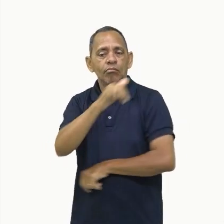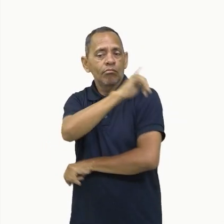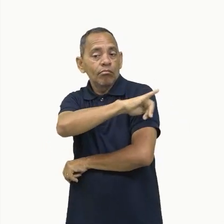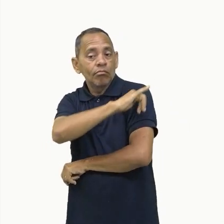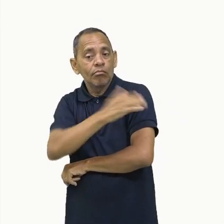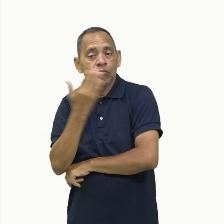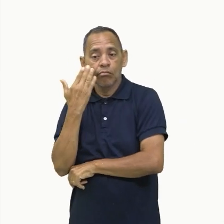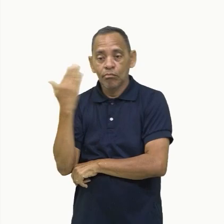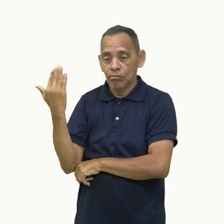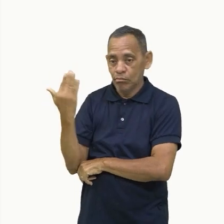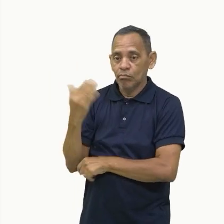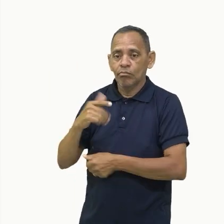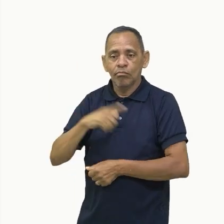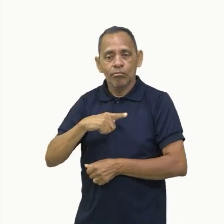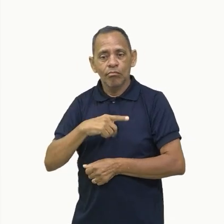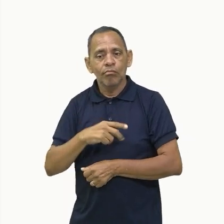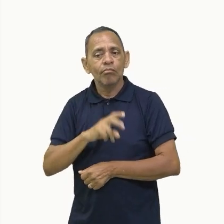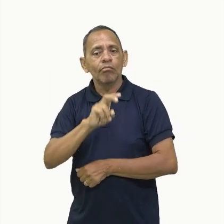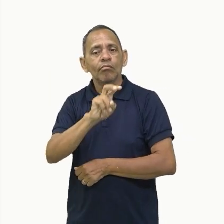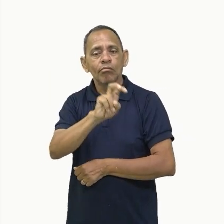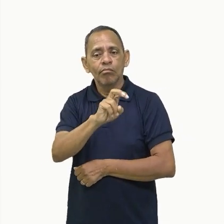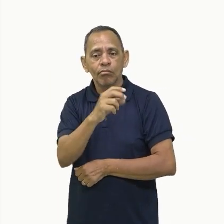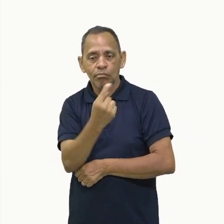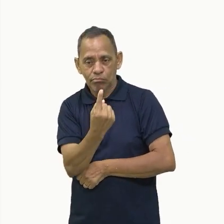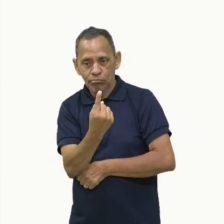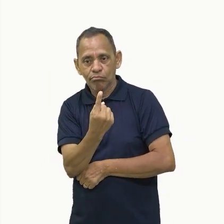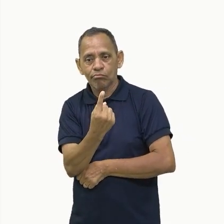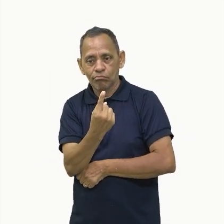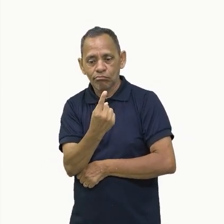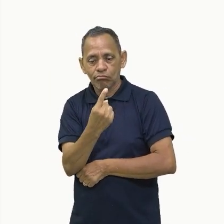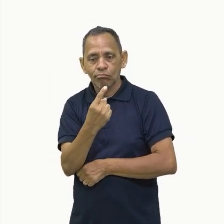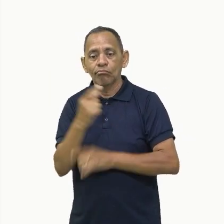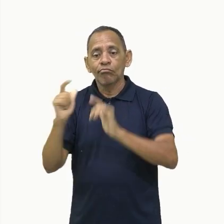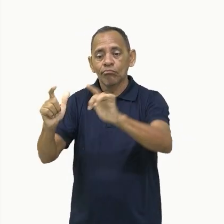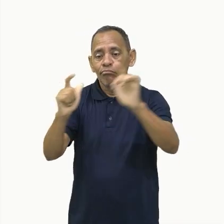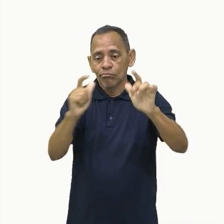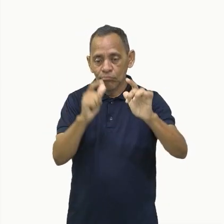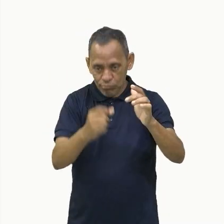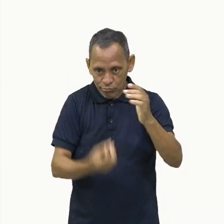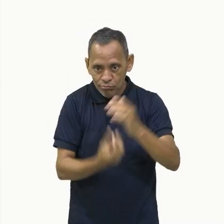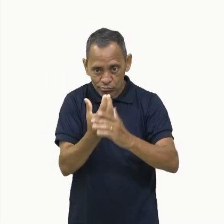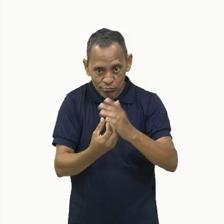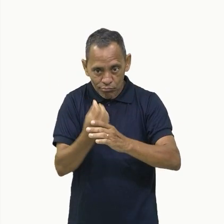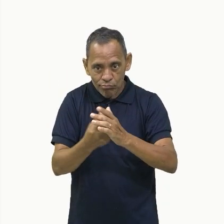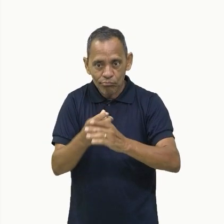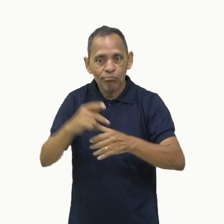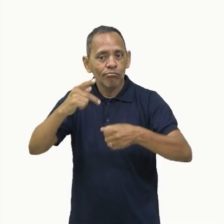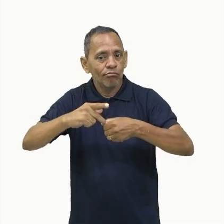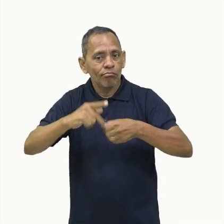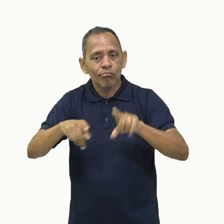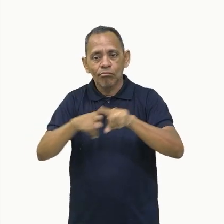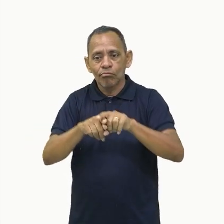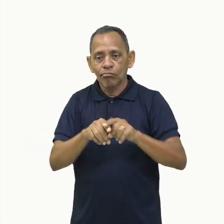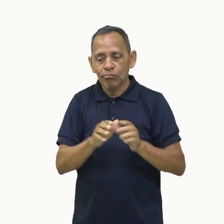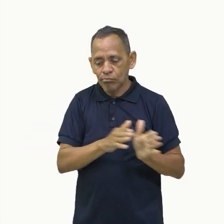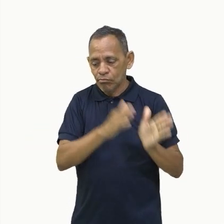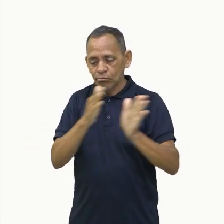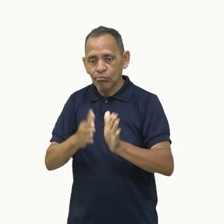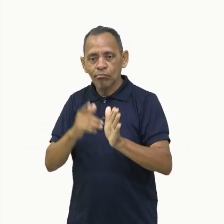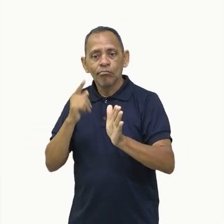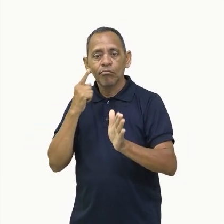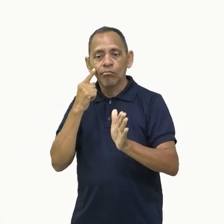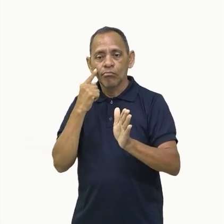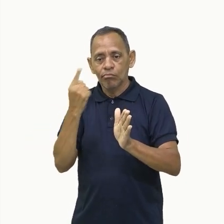gente, vai ter 51 número de campos produtores. Seguido também aí, né, que